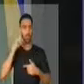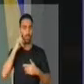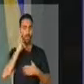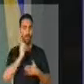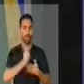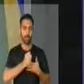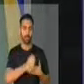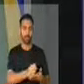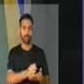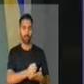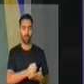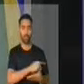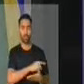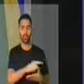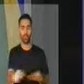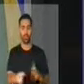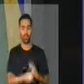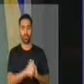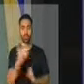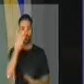mão